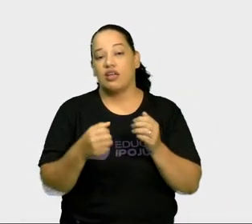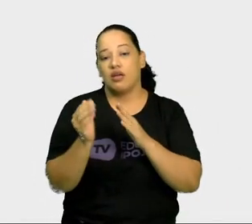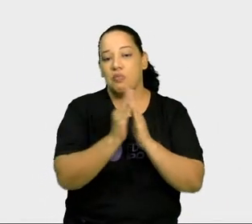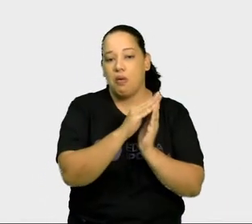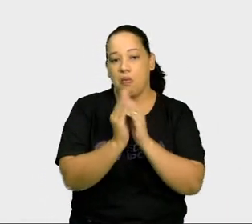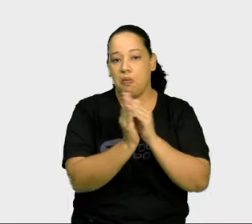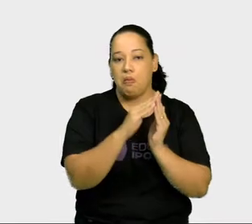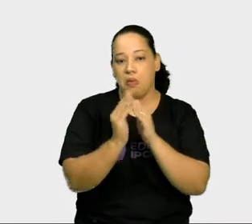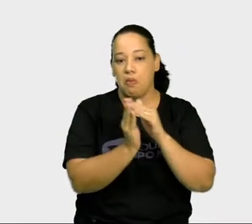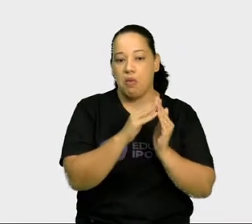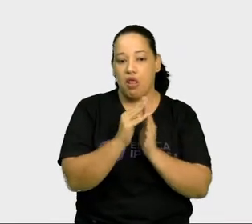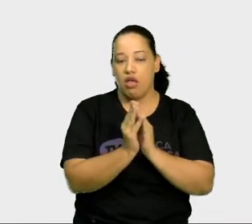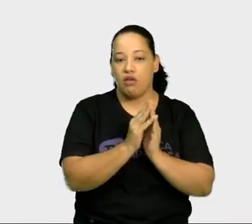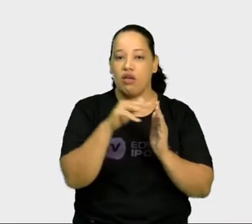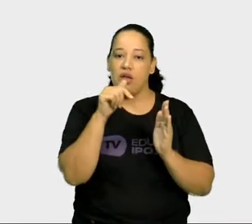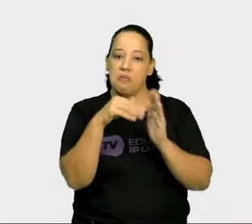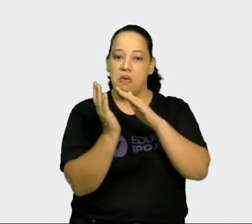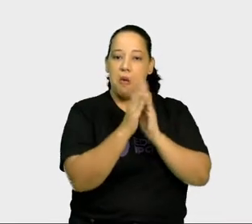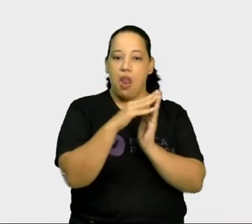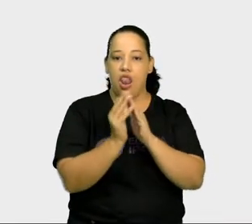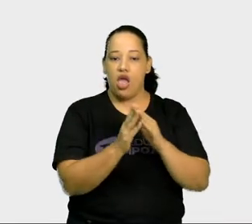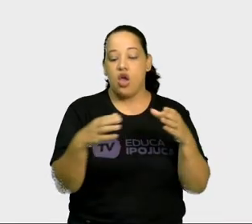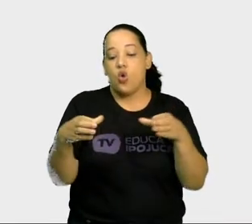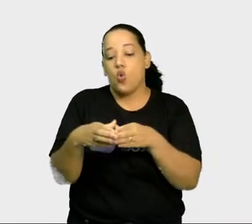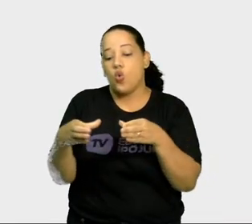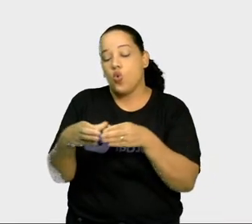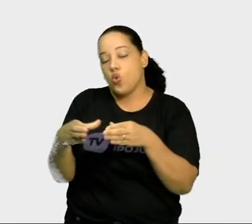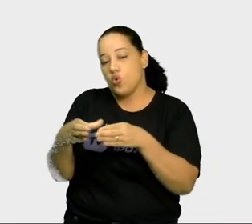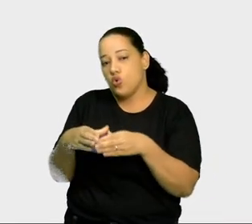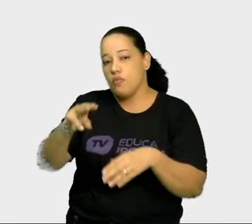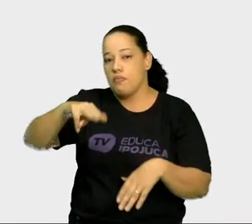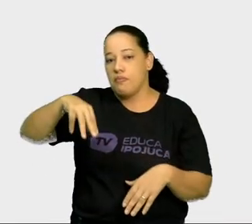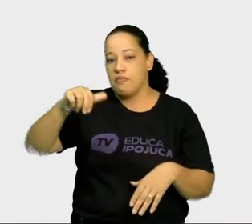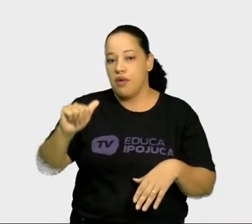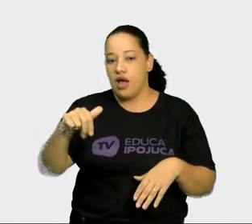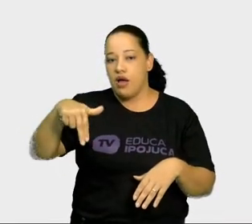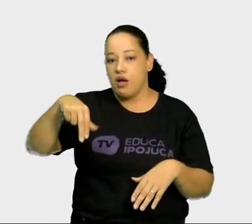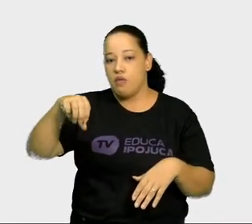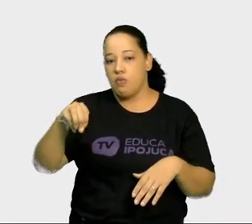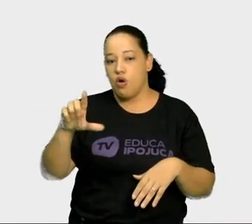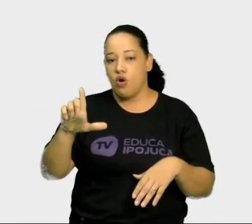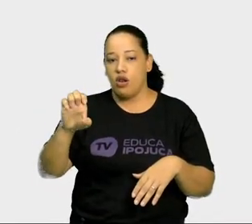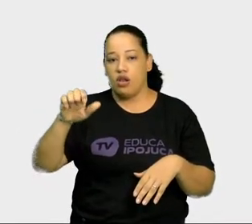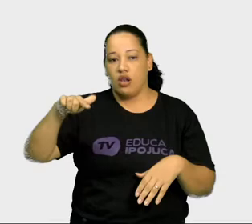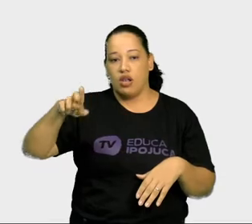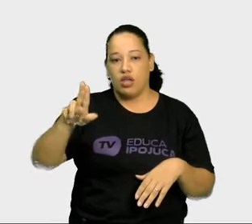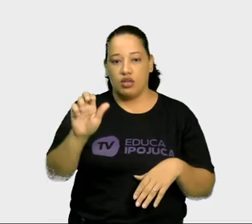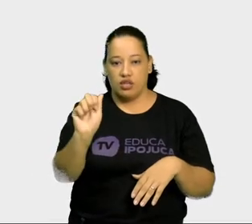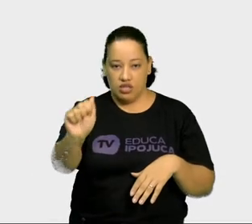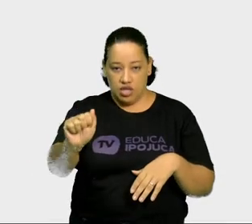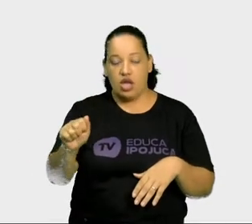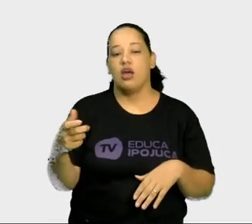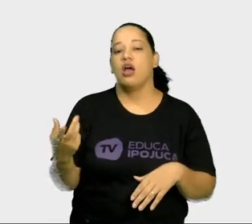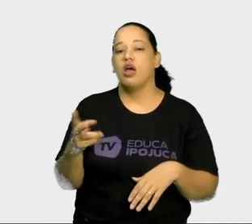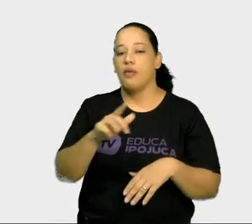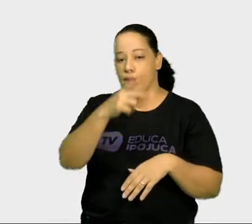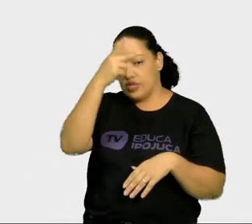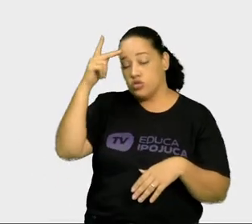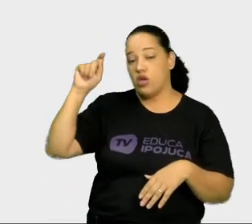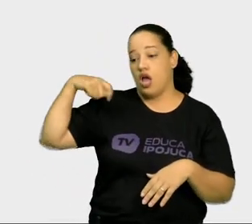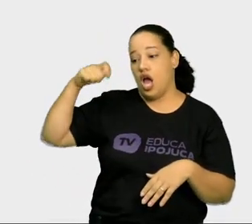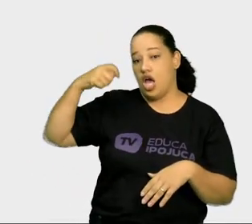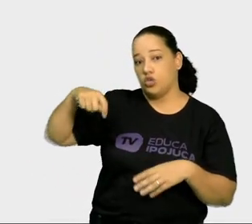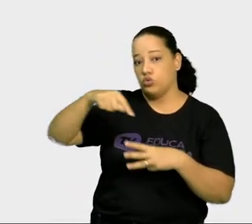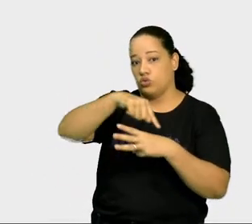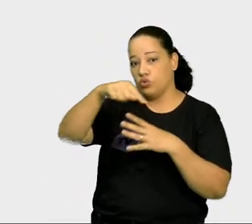mamulengo, do grupo Mamolenga, que é dos atores Fábio Caio, Fátima Caio, que são irmãos, Carla